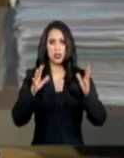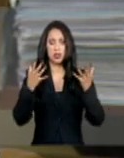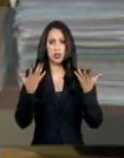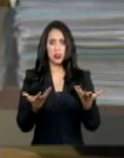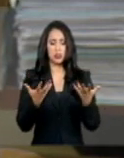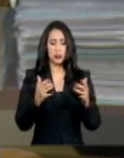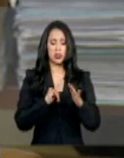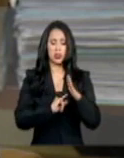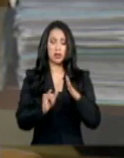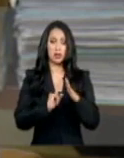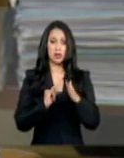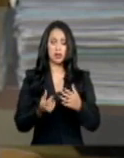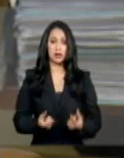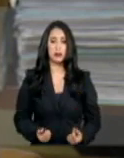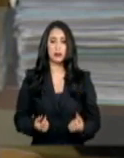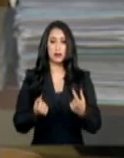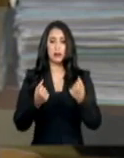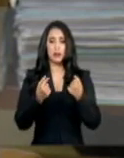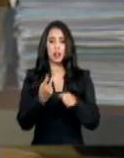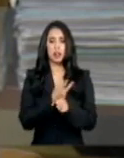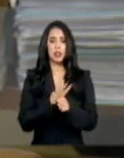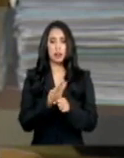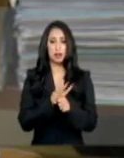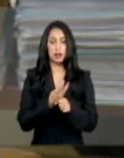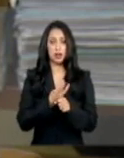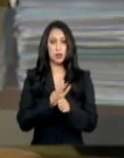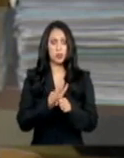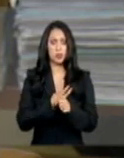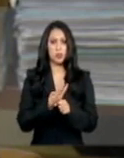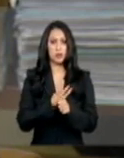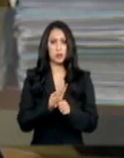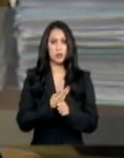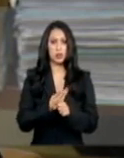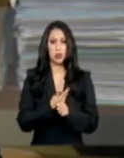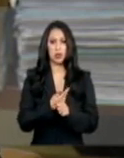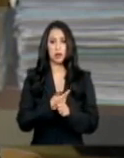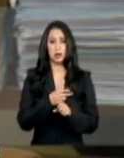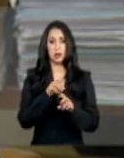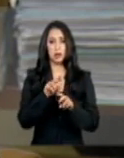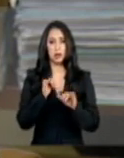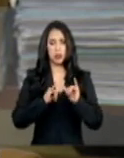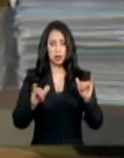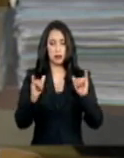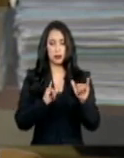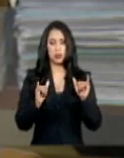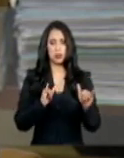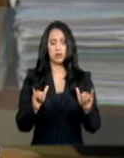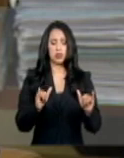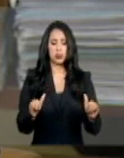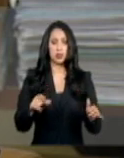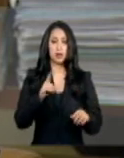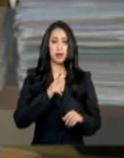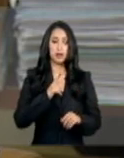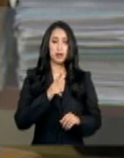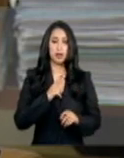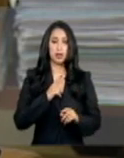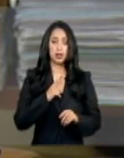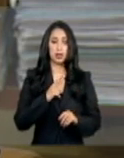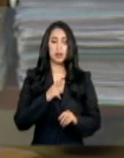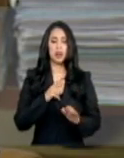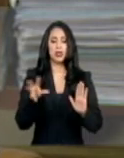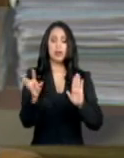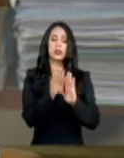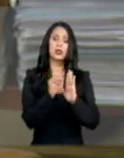ações financeiras essa busca de elementos informativos elementos que compõem o quadro de dados probatórios